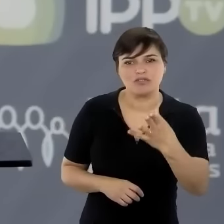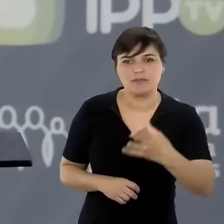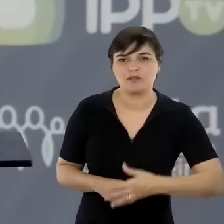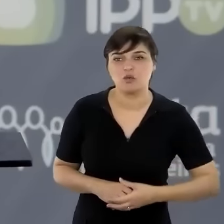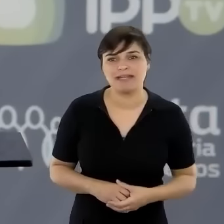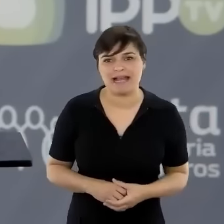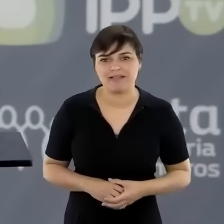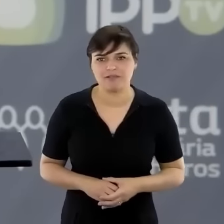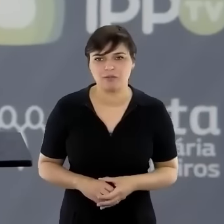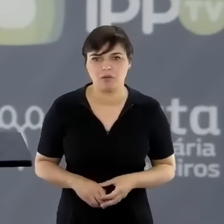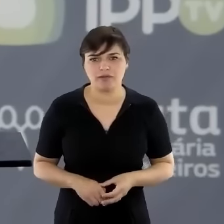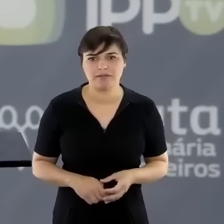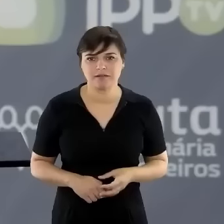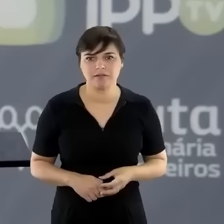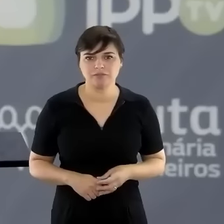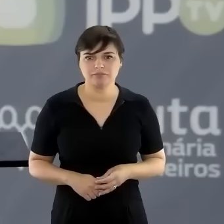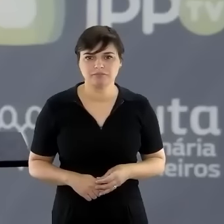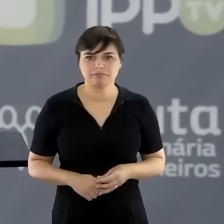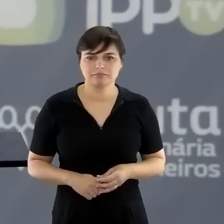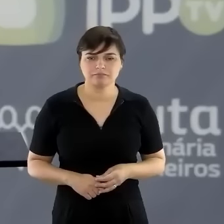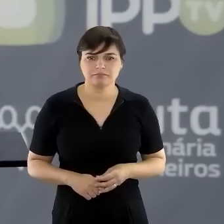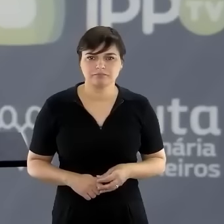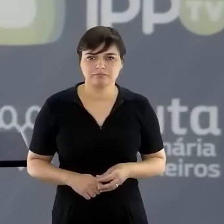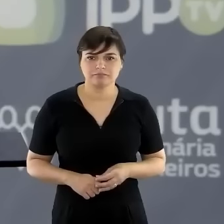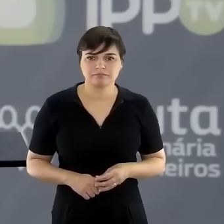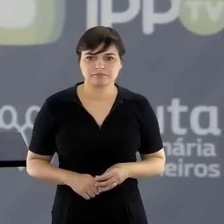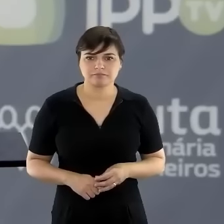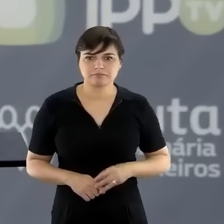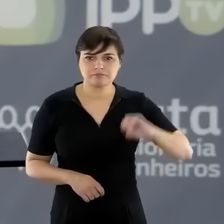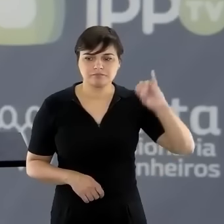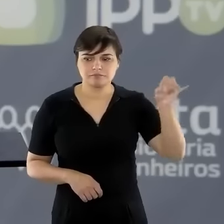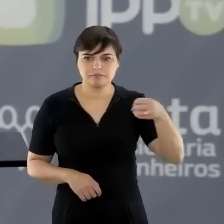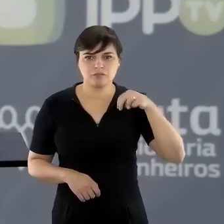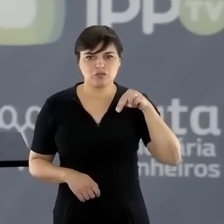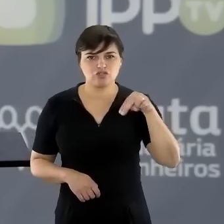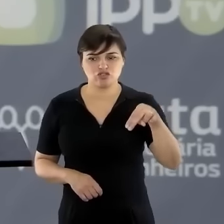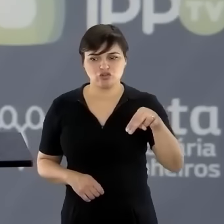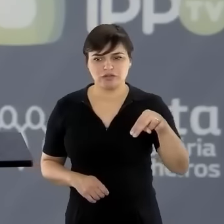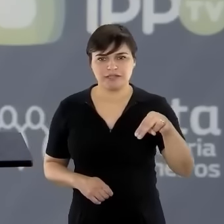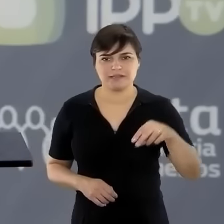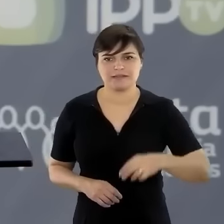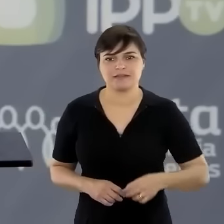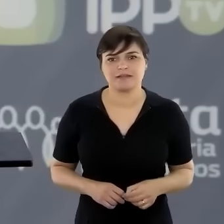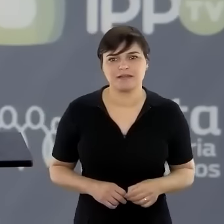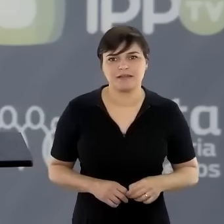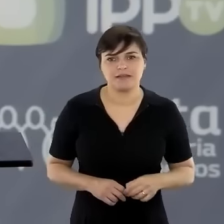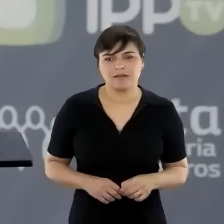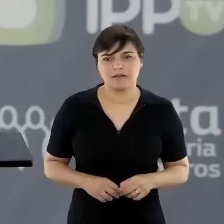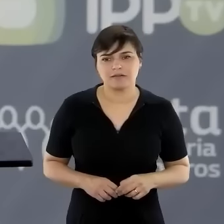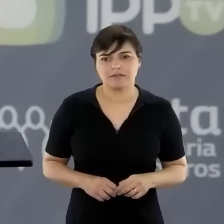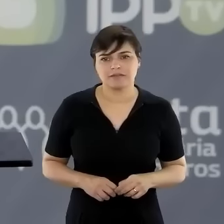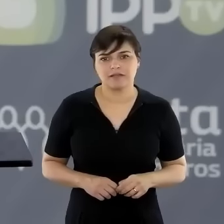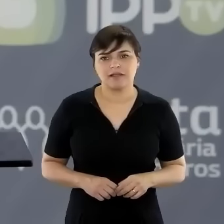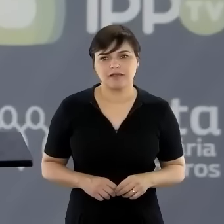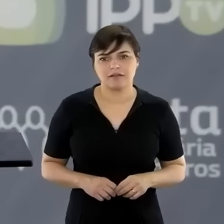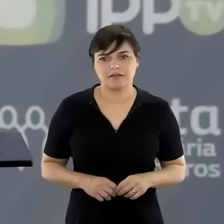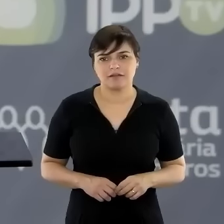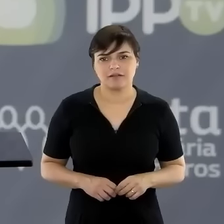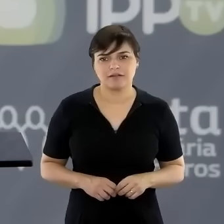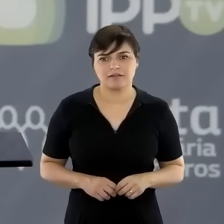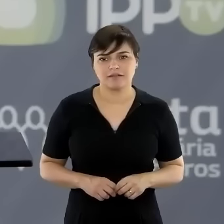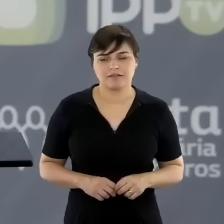Deus quinta lição Jonas um homem que se desgosta quando os outros são